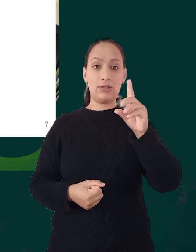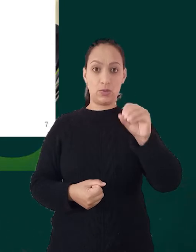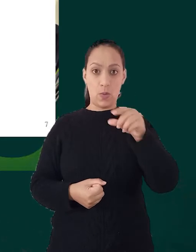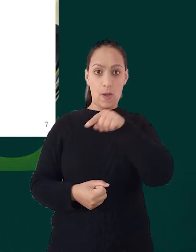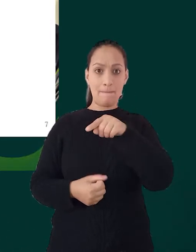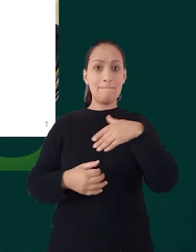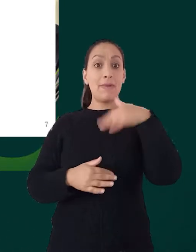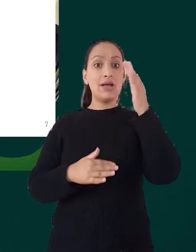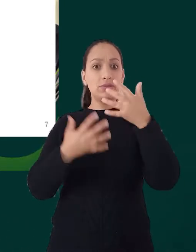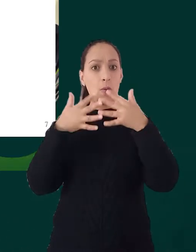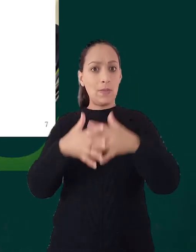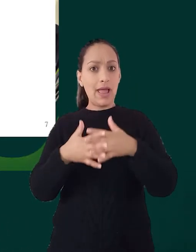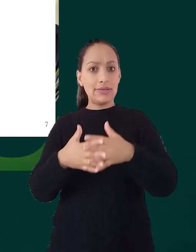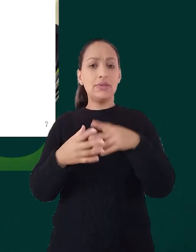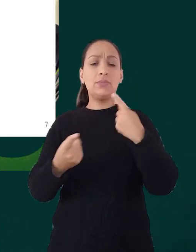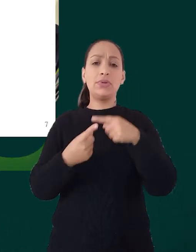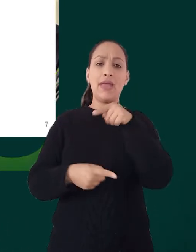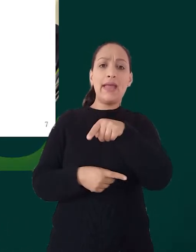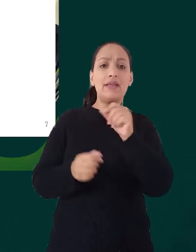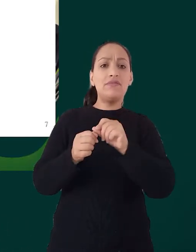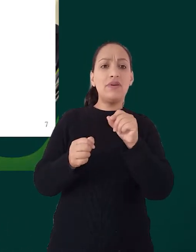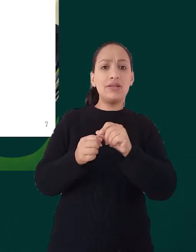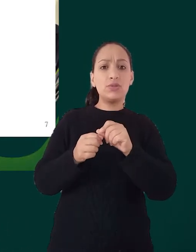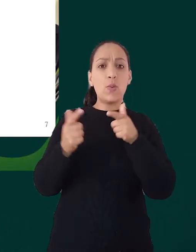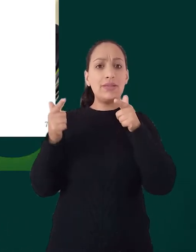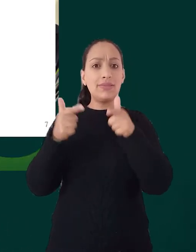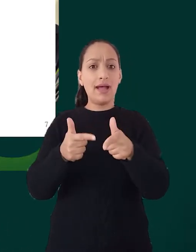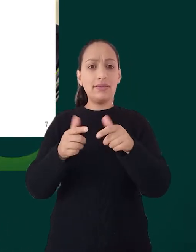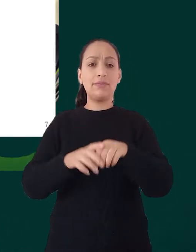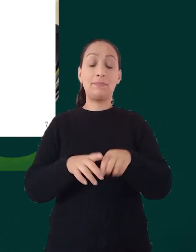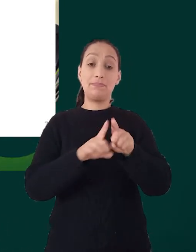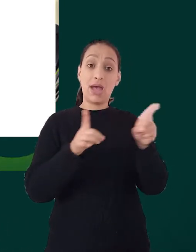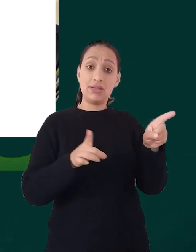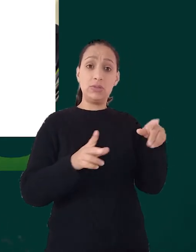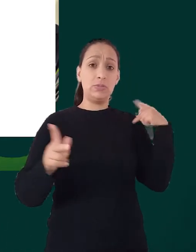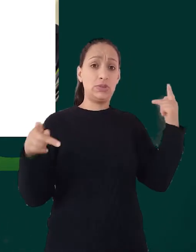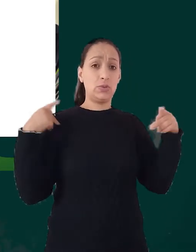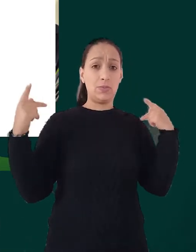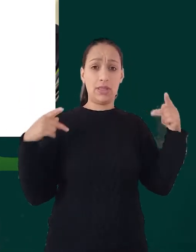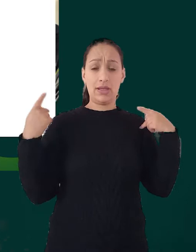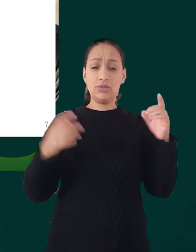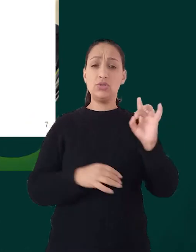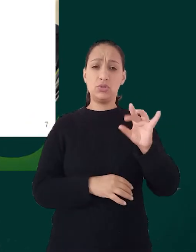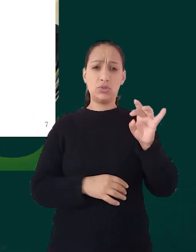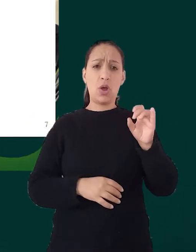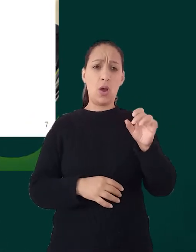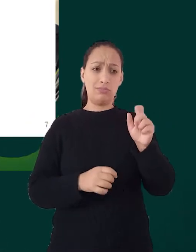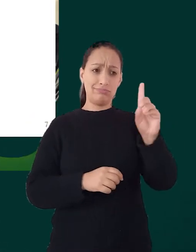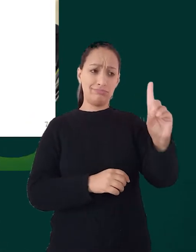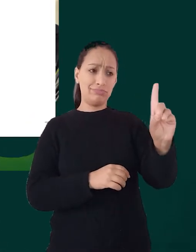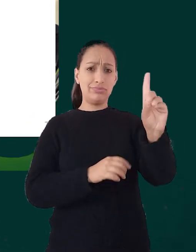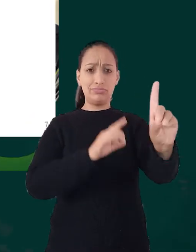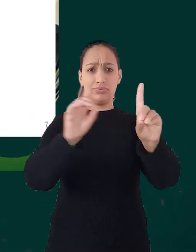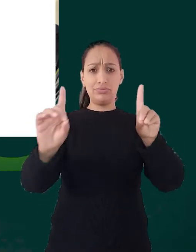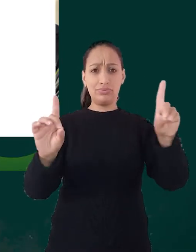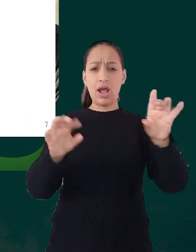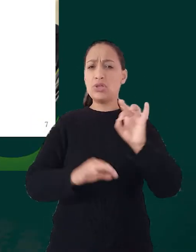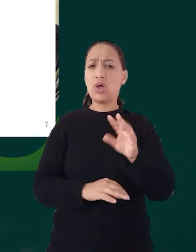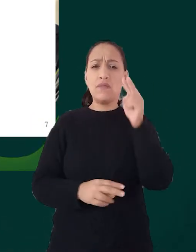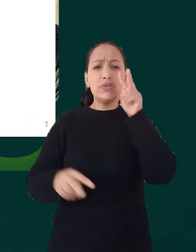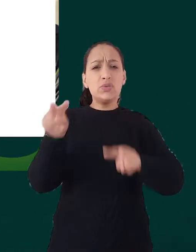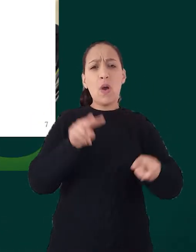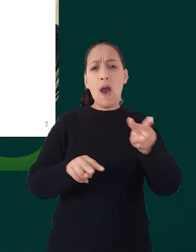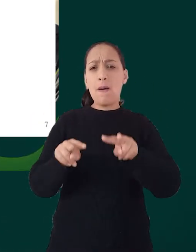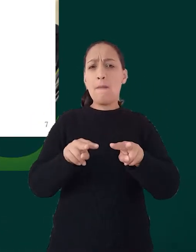NPC que faz parte somente do cenário, ele vai ter um comportamento mais de compor visualmente